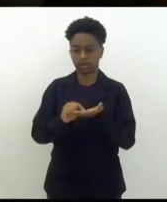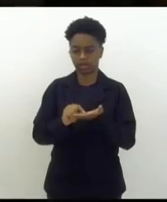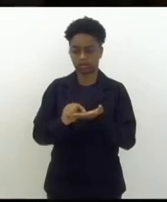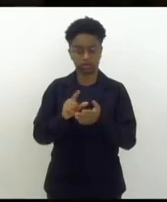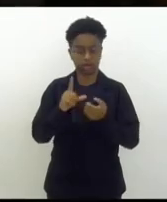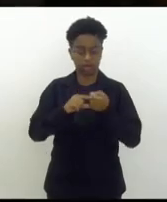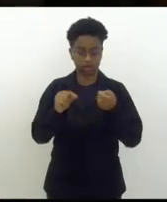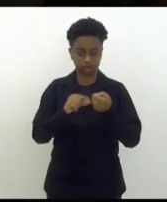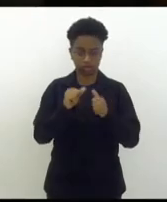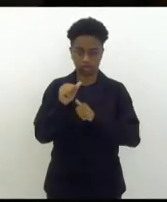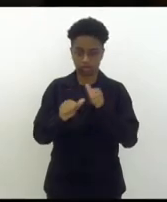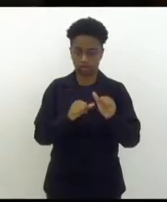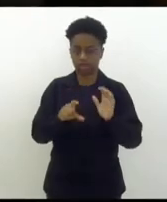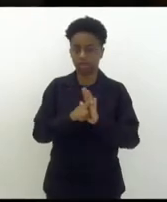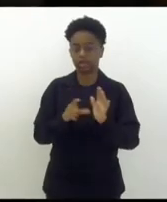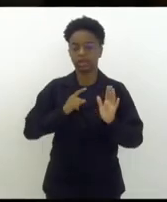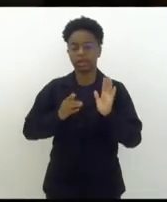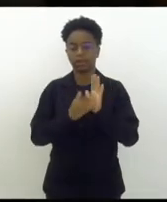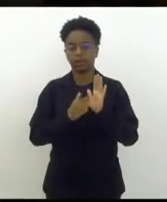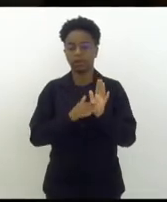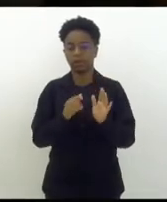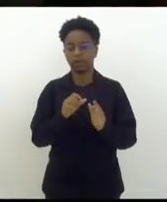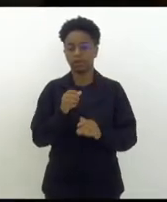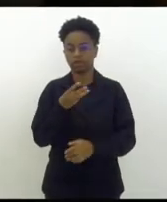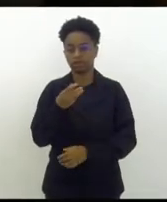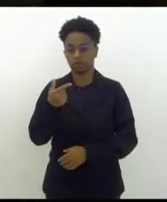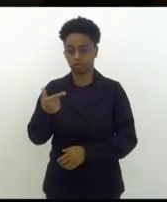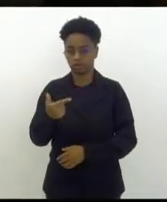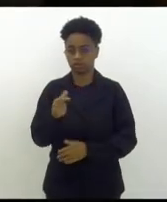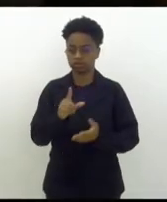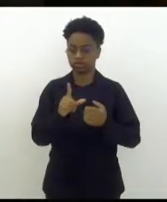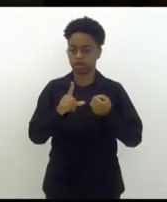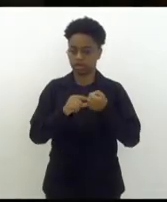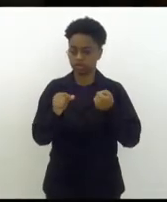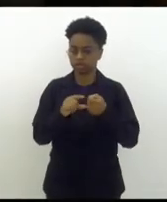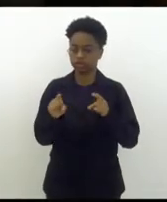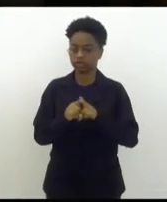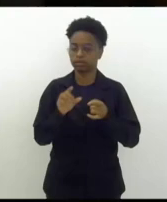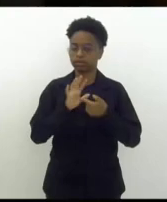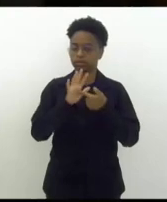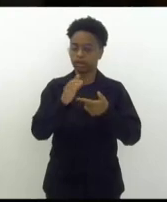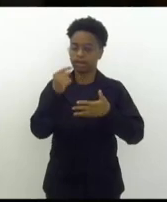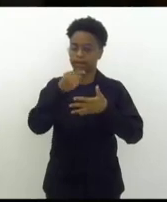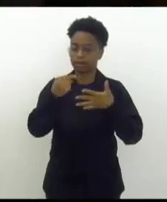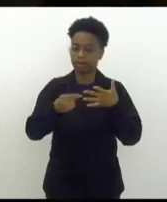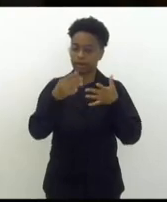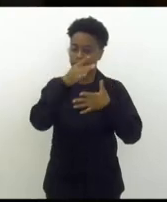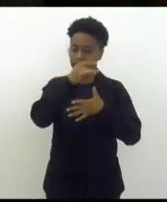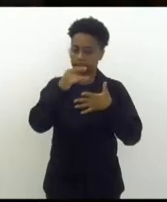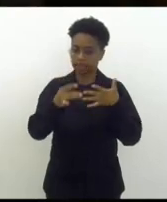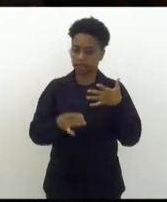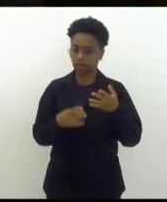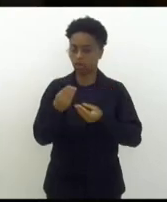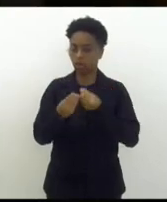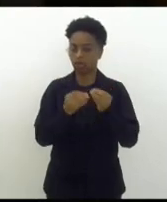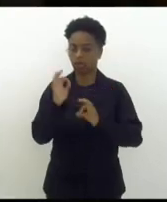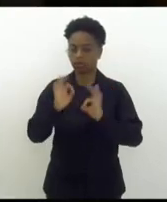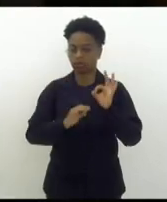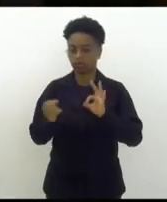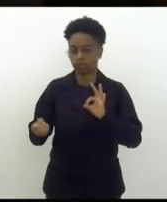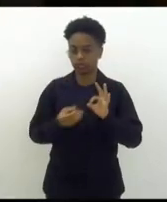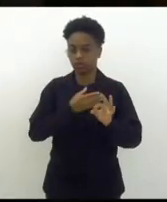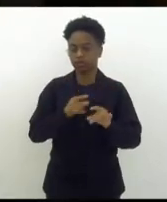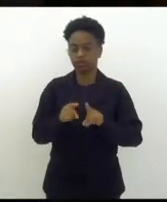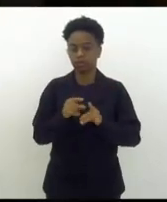propõe ainda outros 32 especificando pontuando é as novas configurações da forma